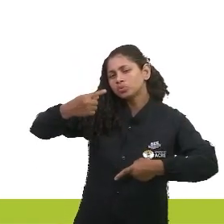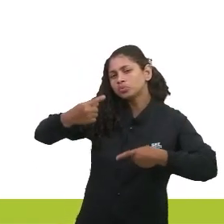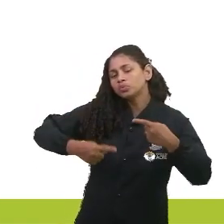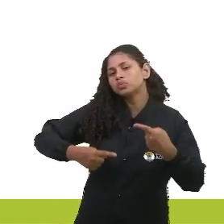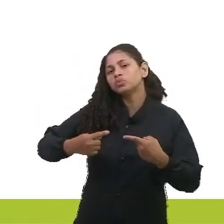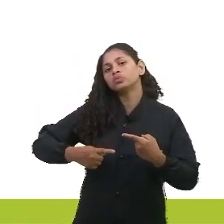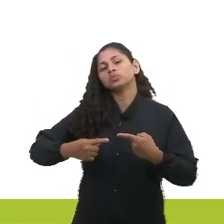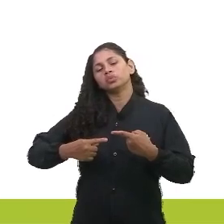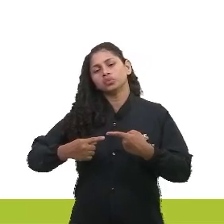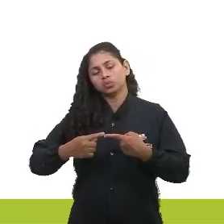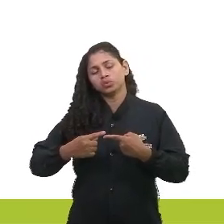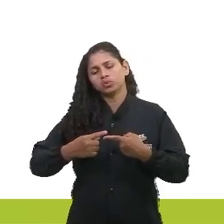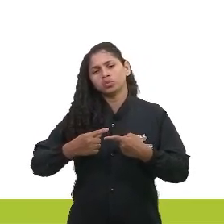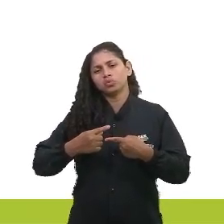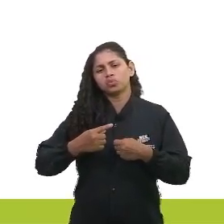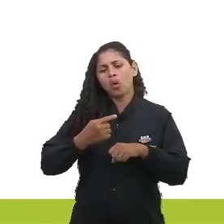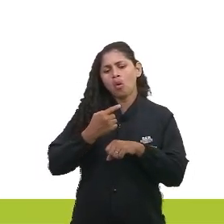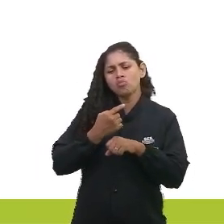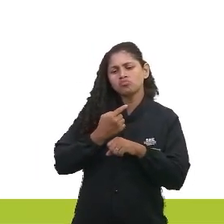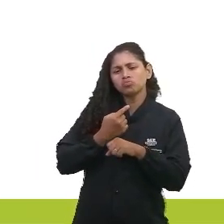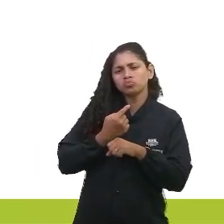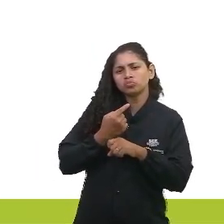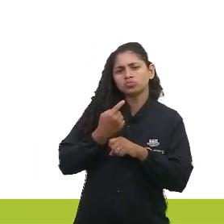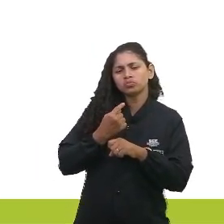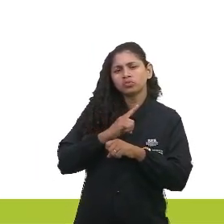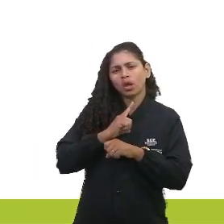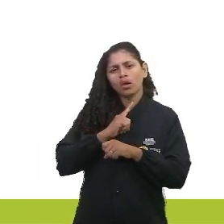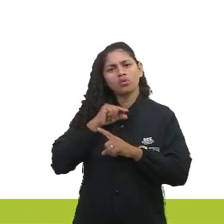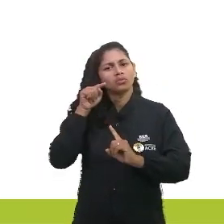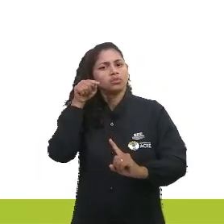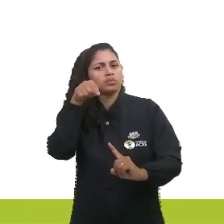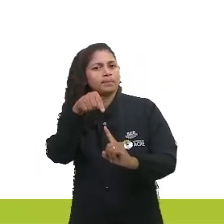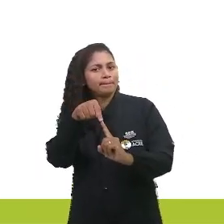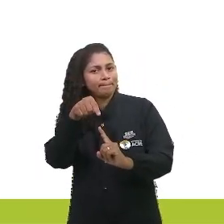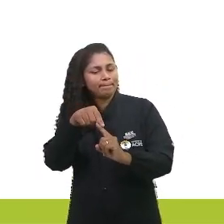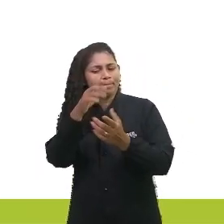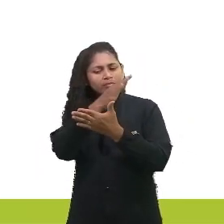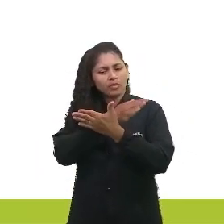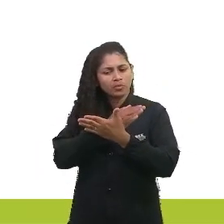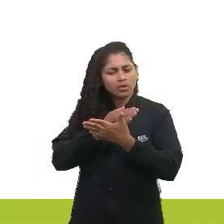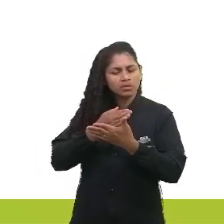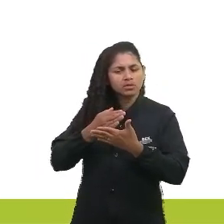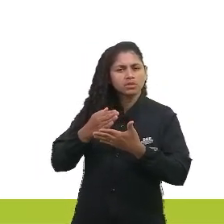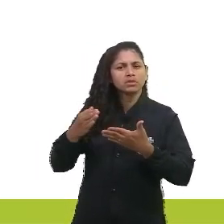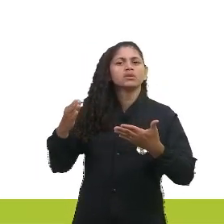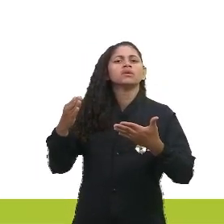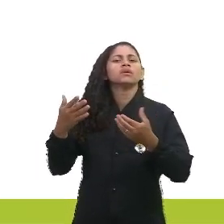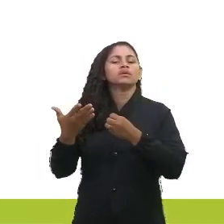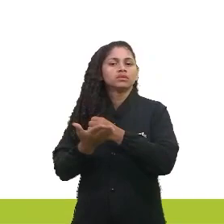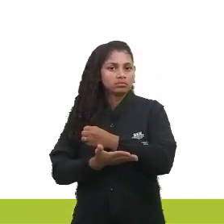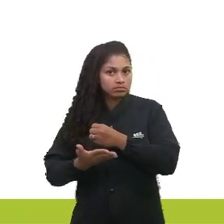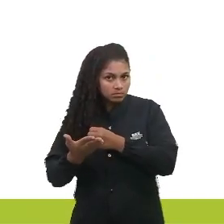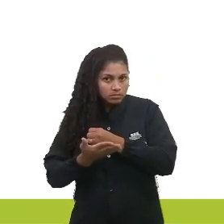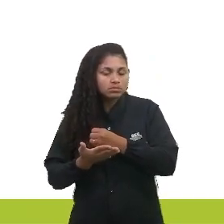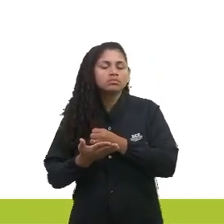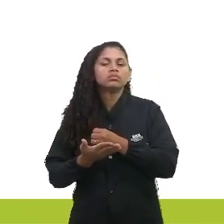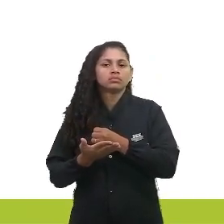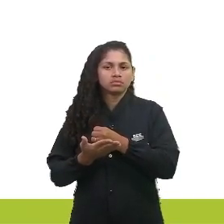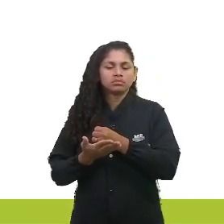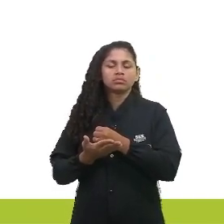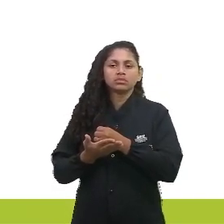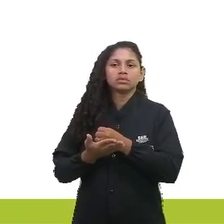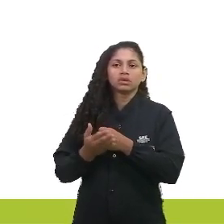Senge procuram demonstrar que um princípio moral básico leva a considerar